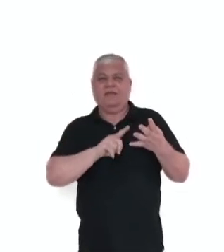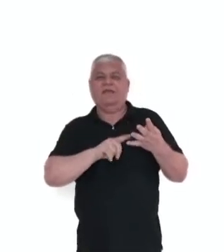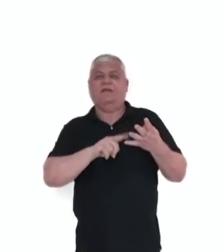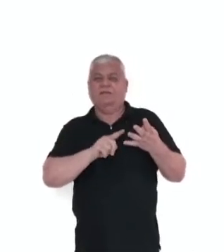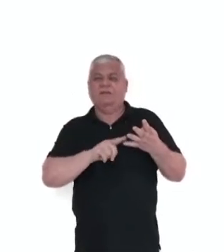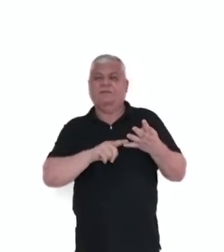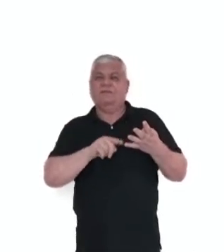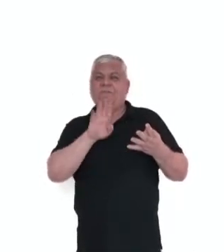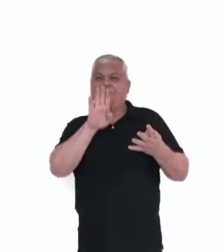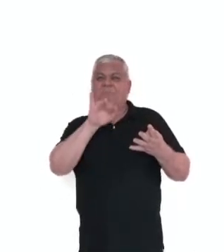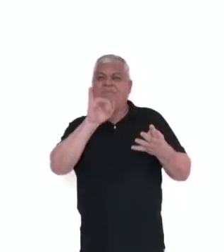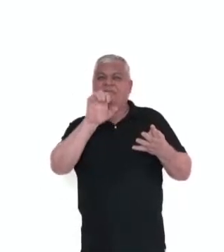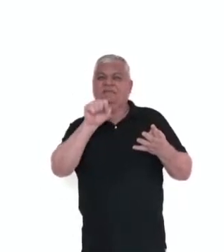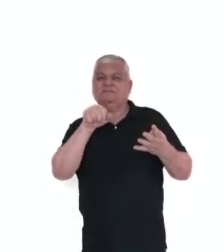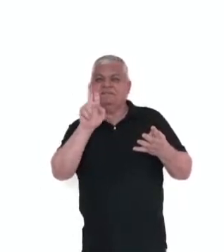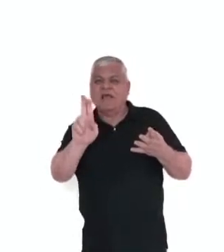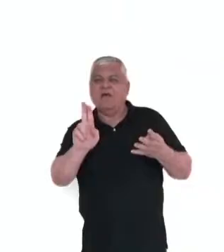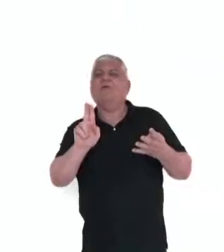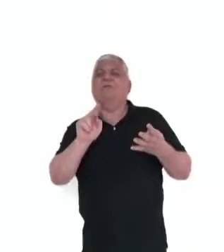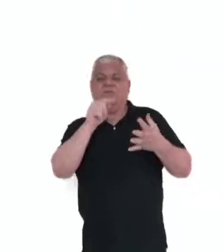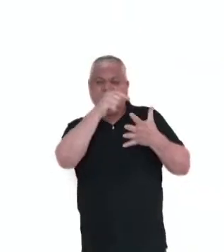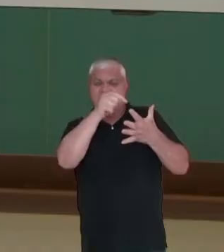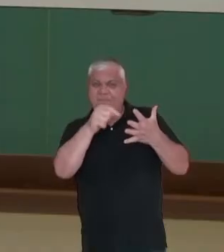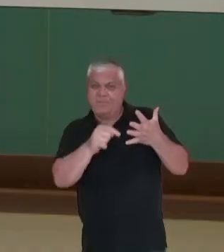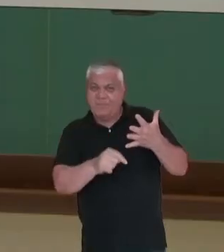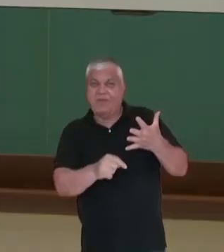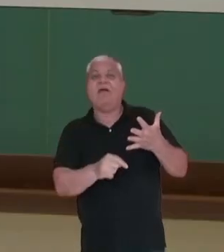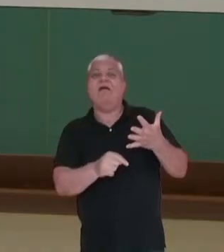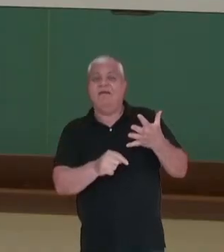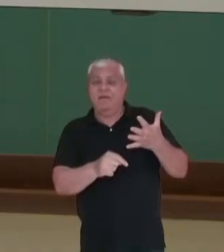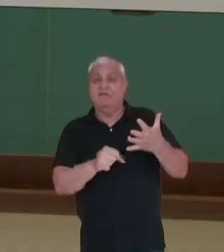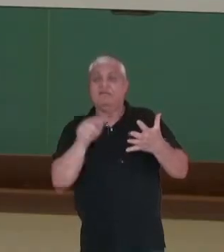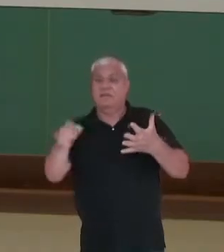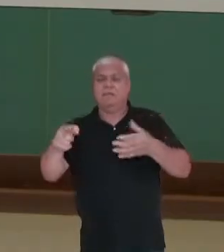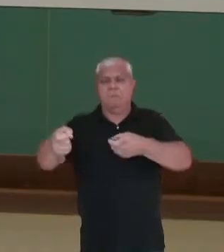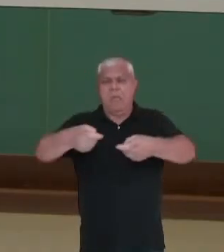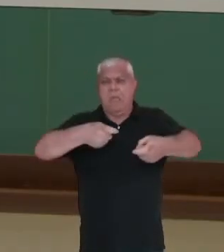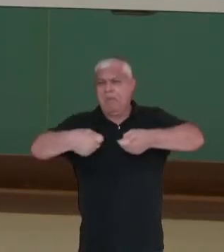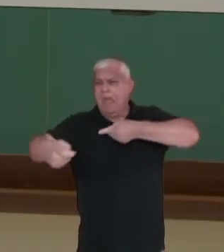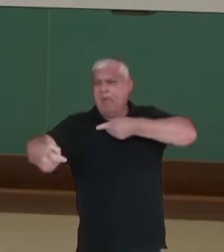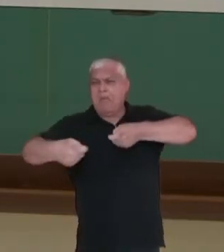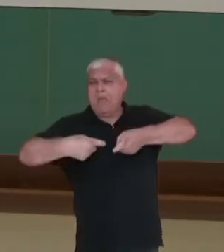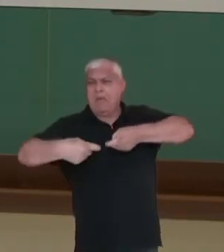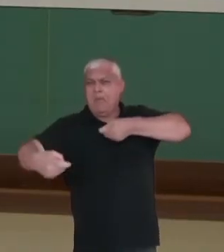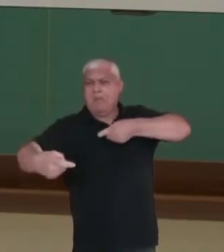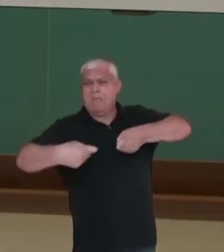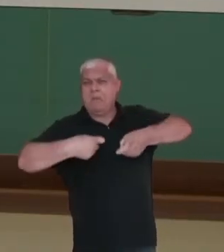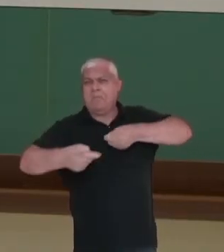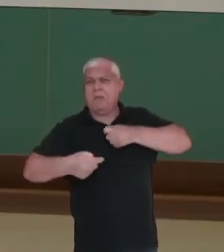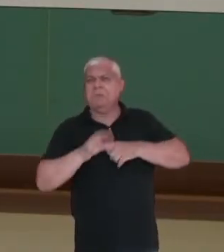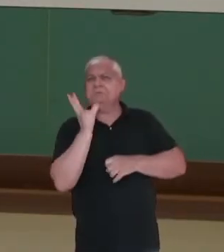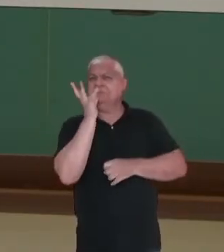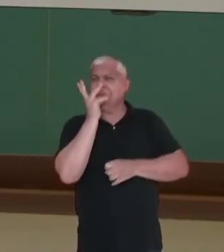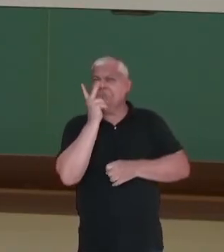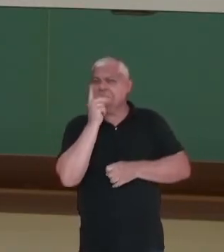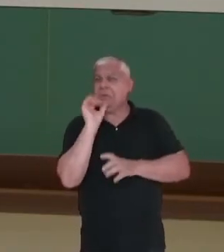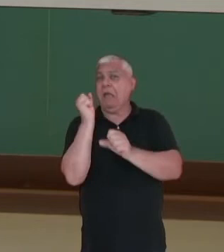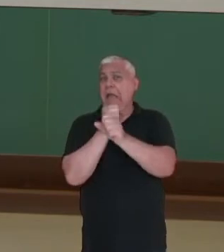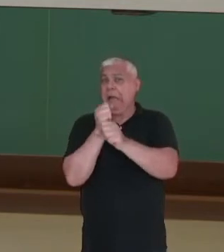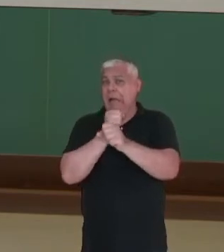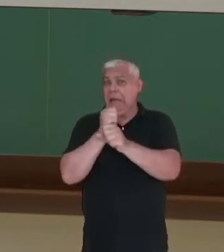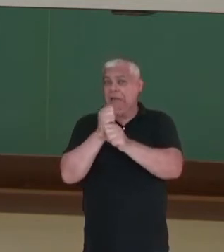Moçambique, somente, então, foi alcançada por meio, então, de uma guerra, ok? Que, inclusive, durou aí mais de